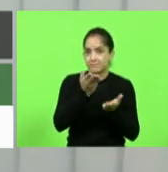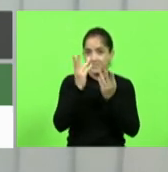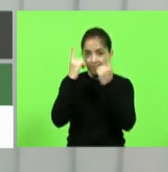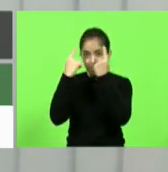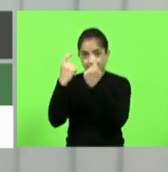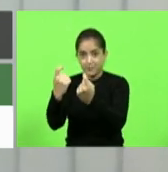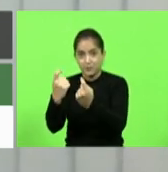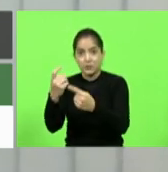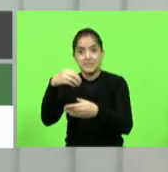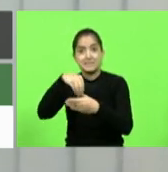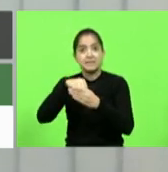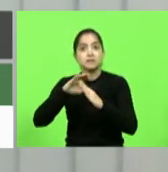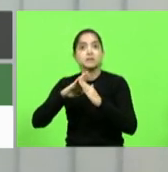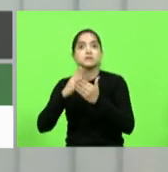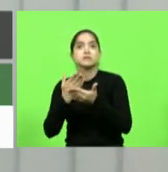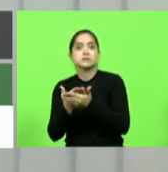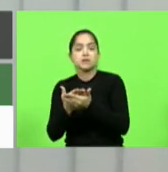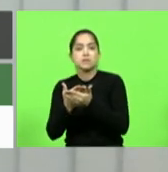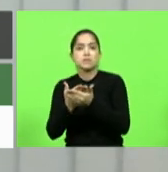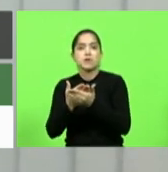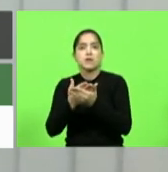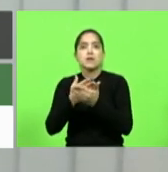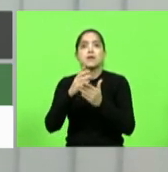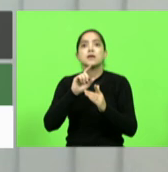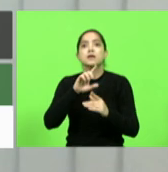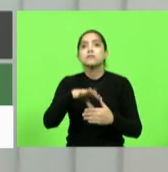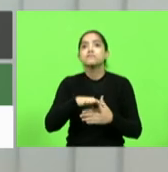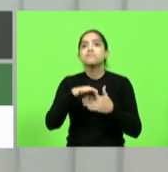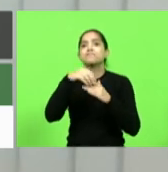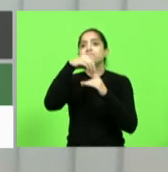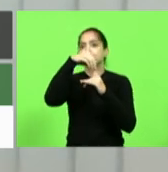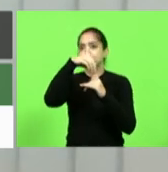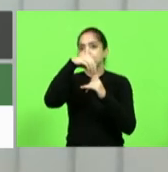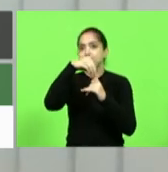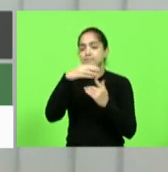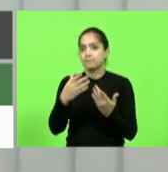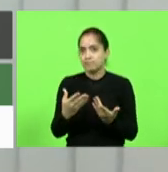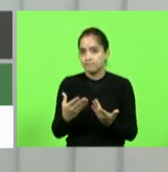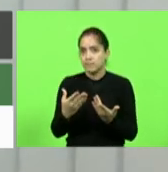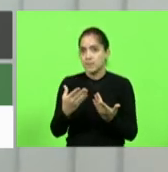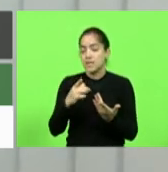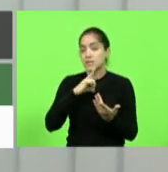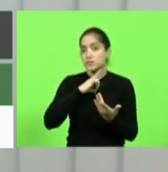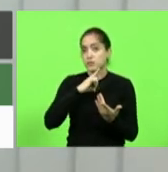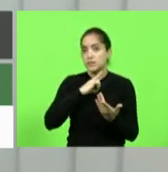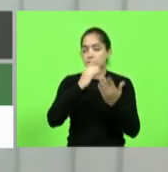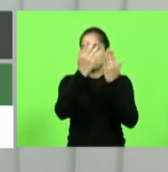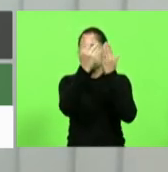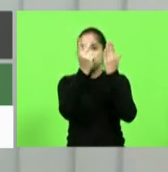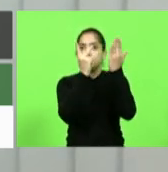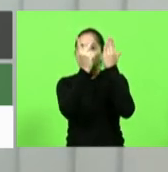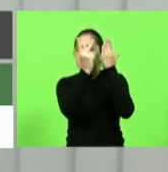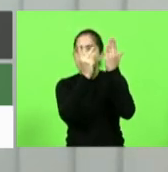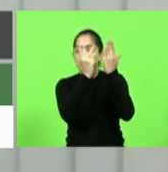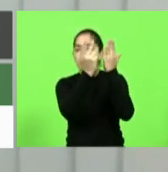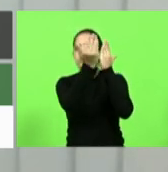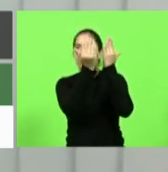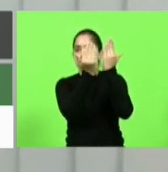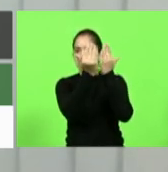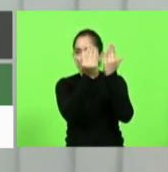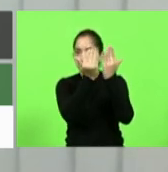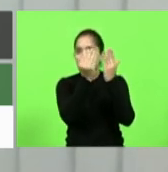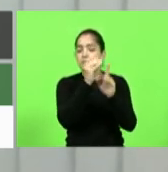escola, e que ressalta a importância de se ter psicólogos e assistentes